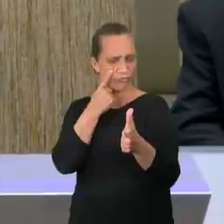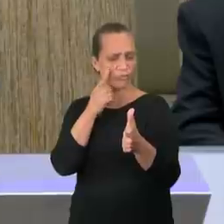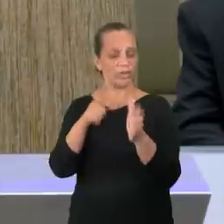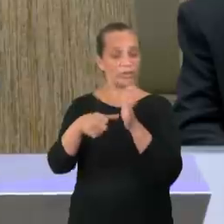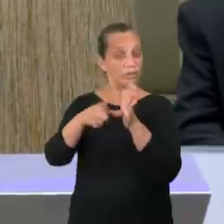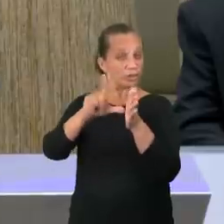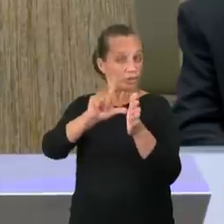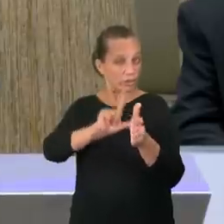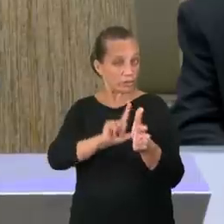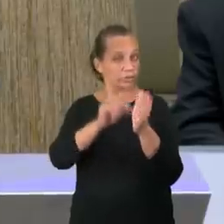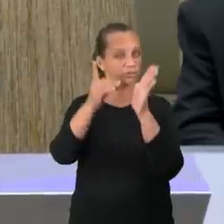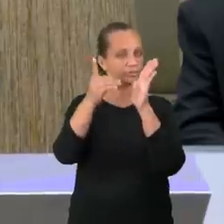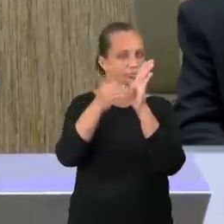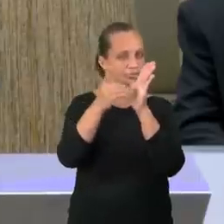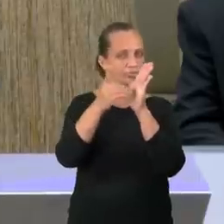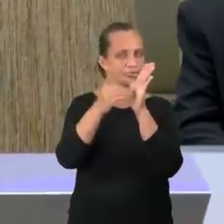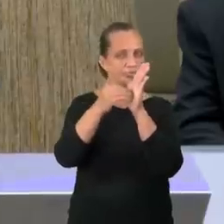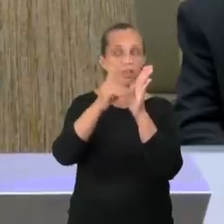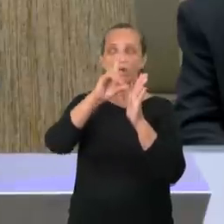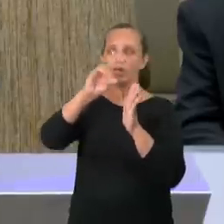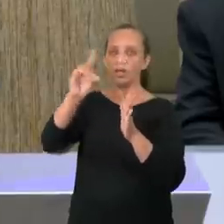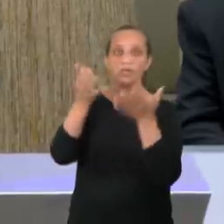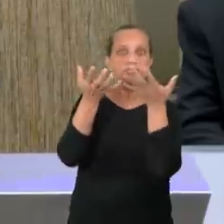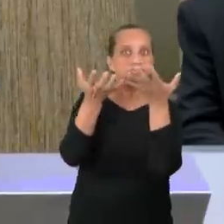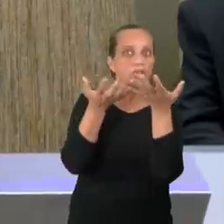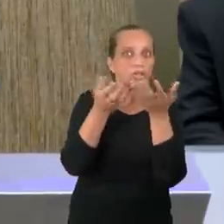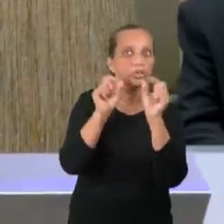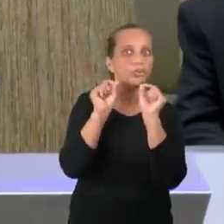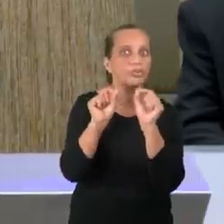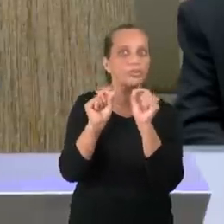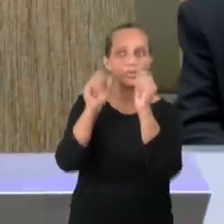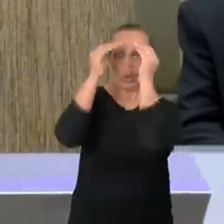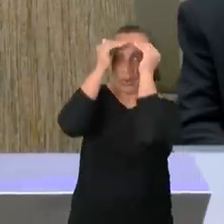aqui era uma obediência total